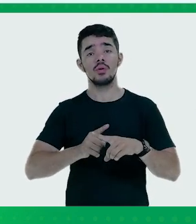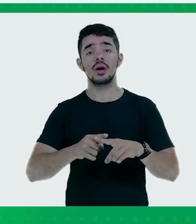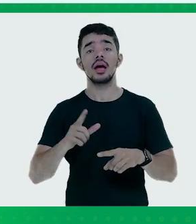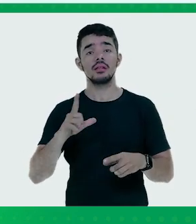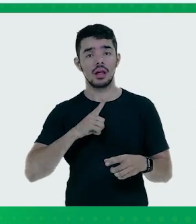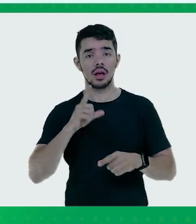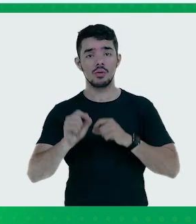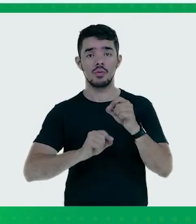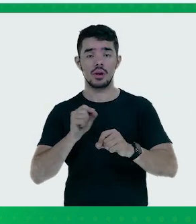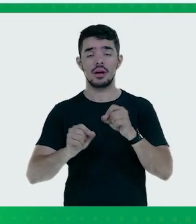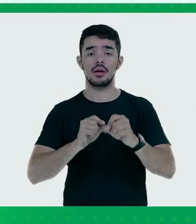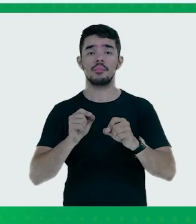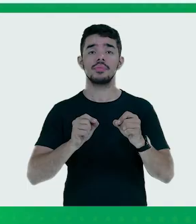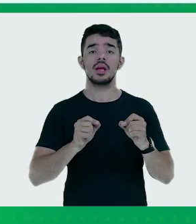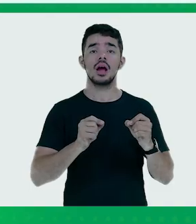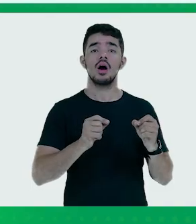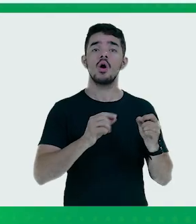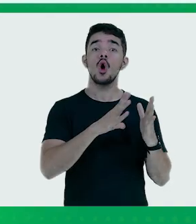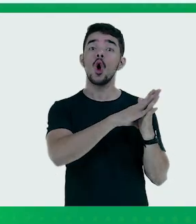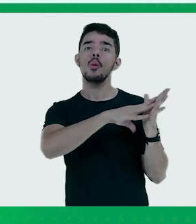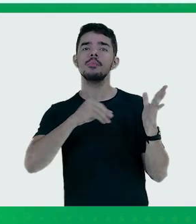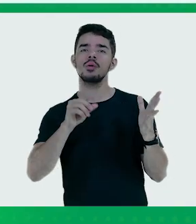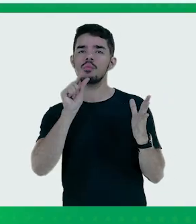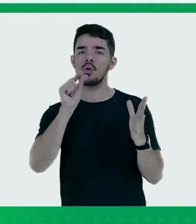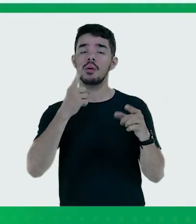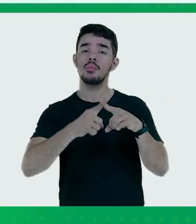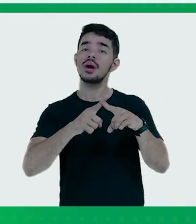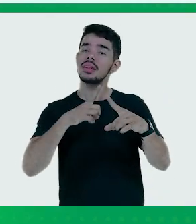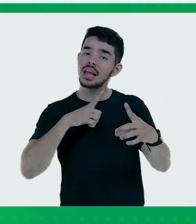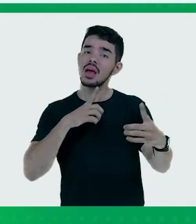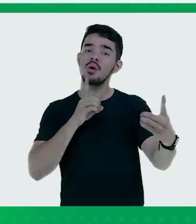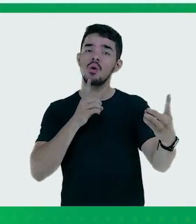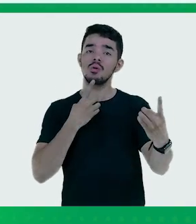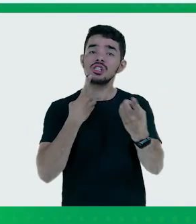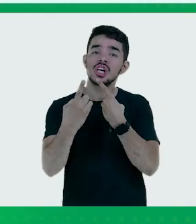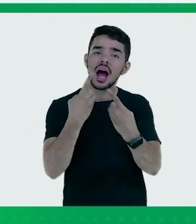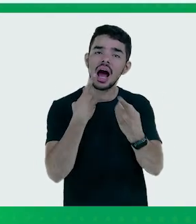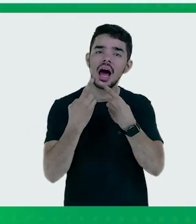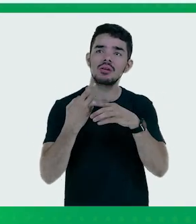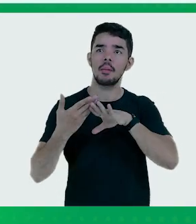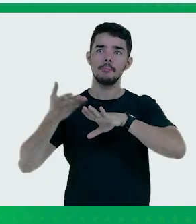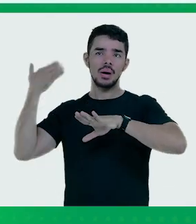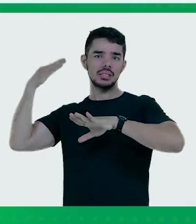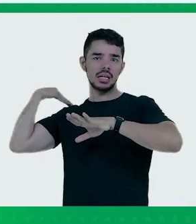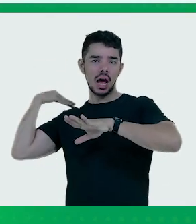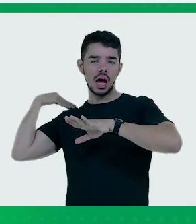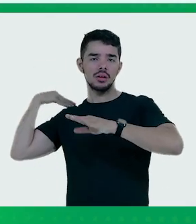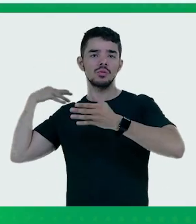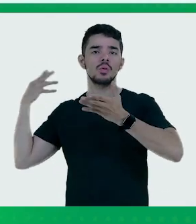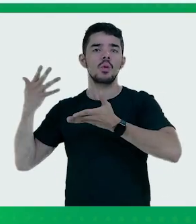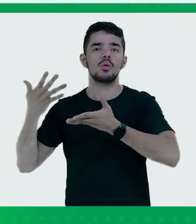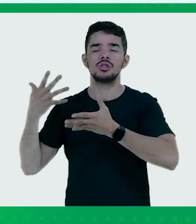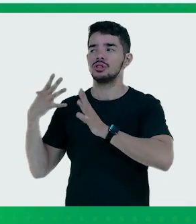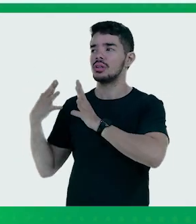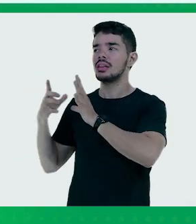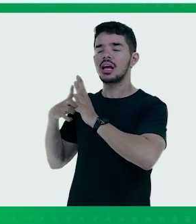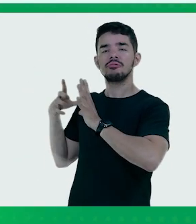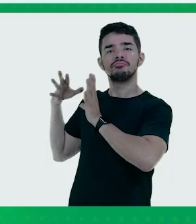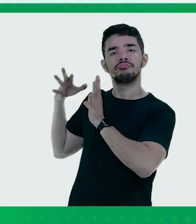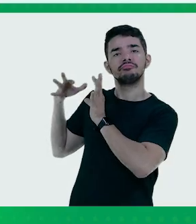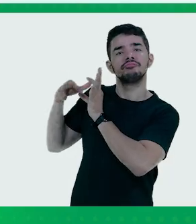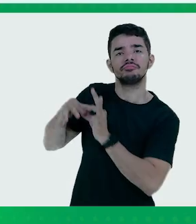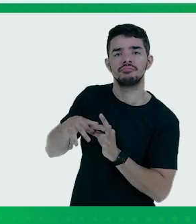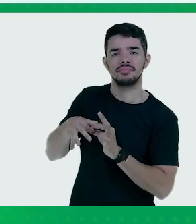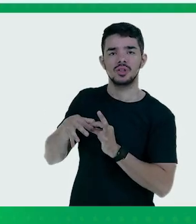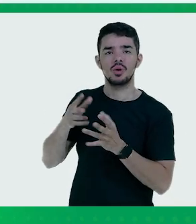fato acontece, mas não é total, mas sim há um diálogo com o que veio antes na literatura e com o que